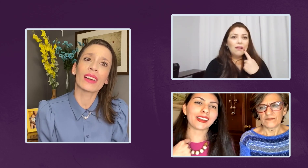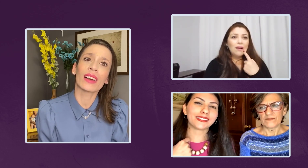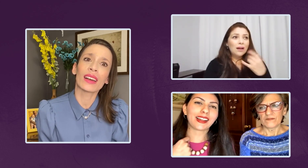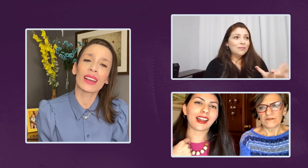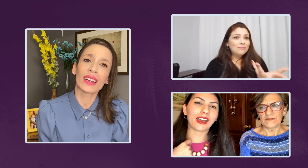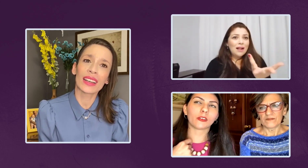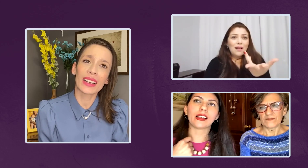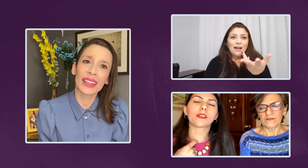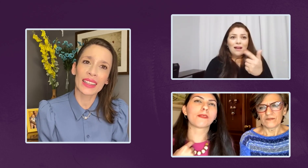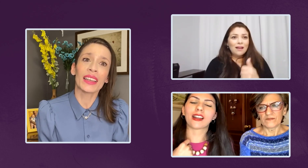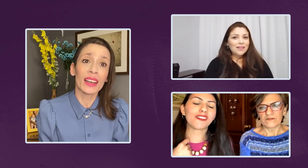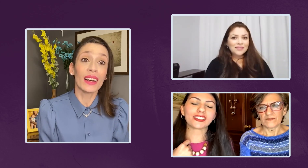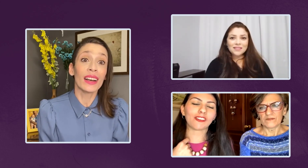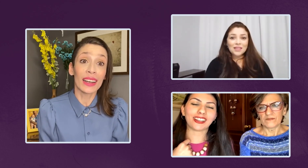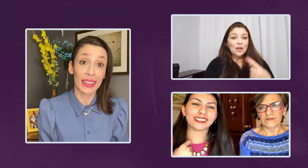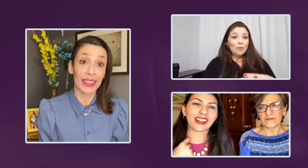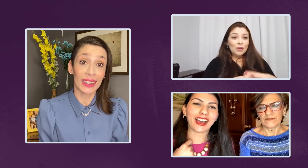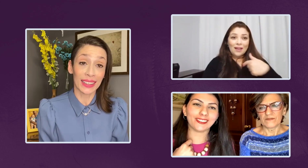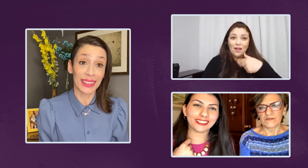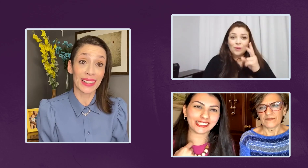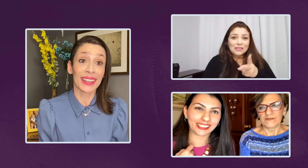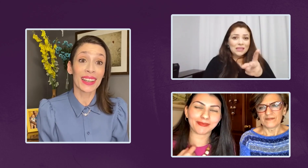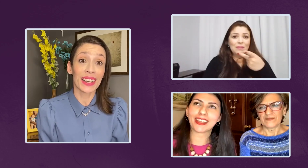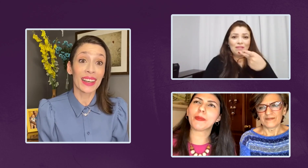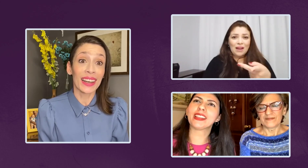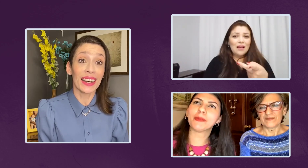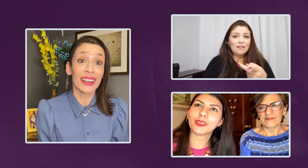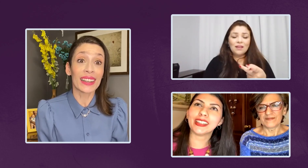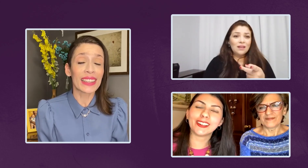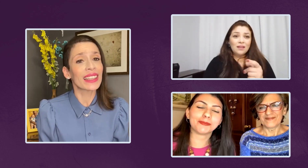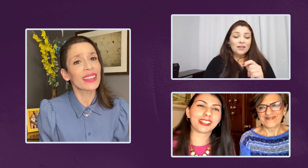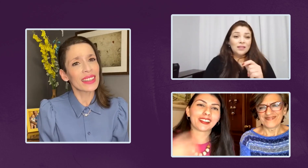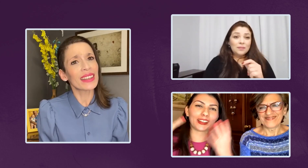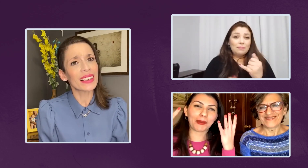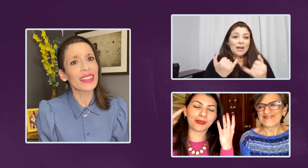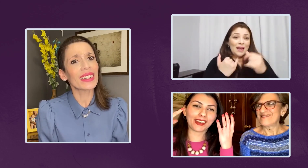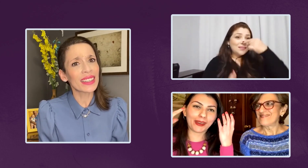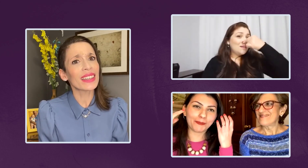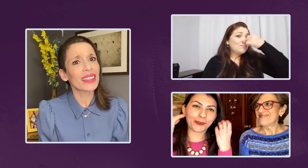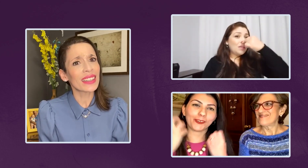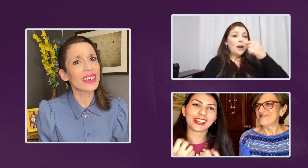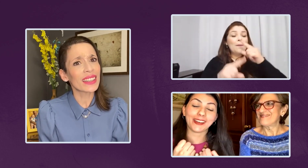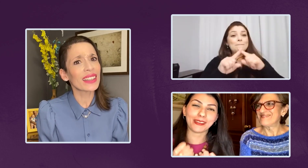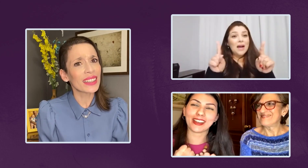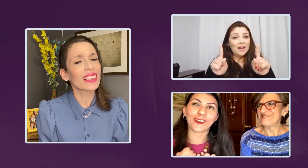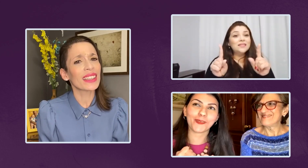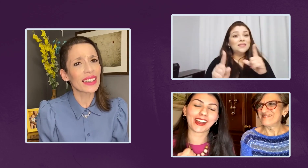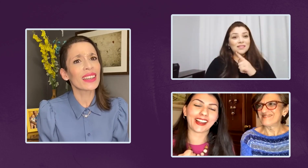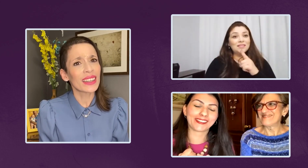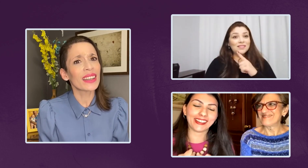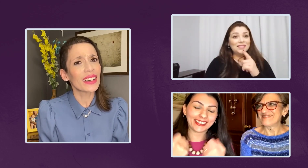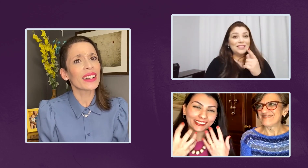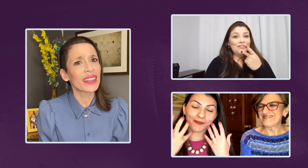muito anasalado, e ela não falava tão anasalado assim. Eu pensei, meu Deus, mas ela tem uma perda mais profunda que a minha. Como